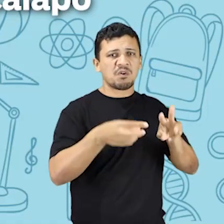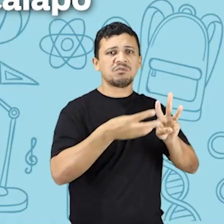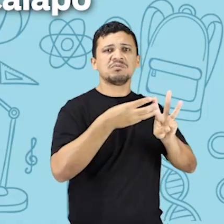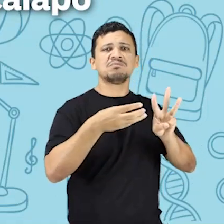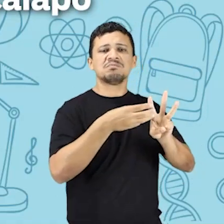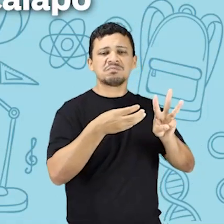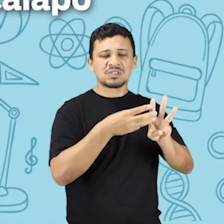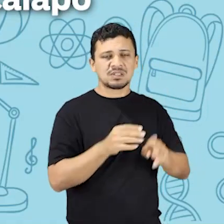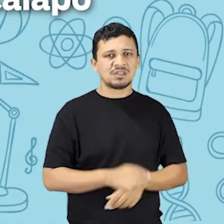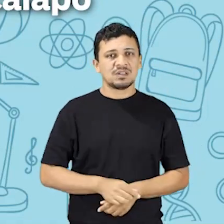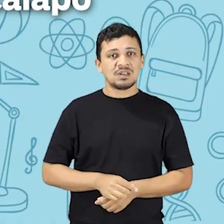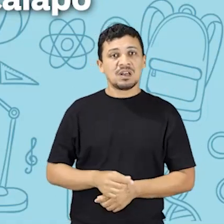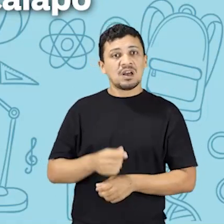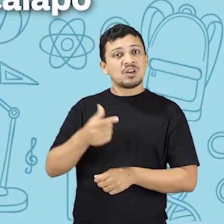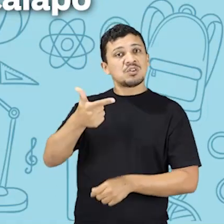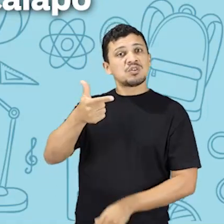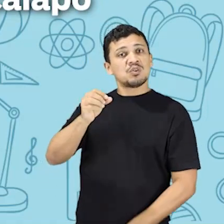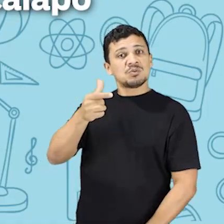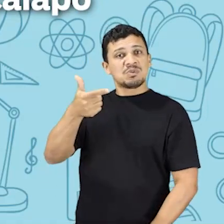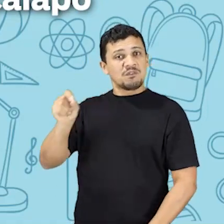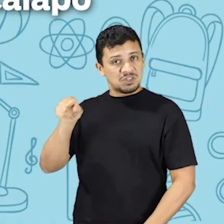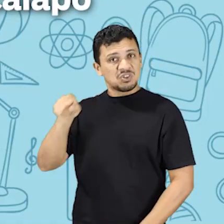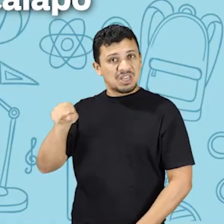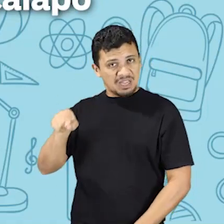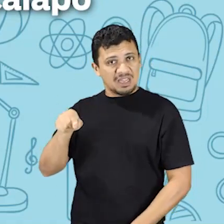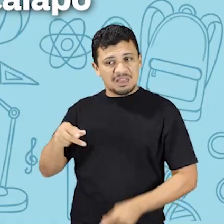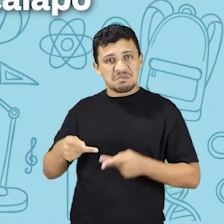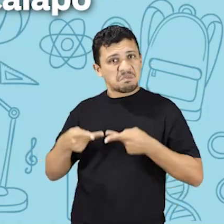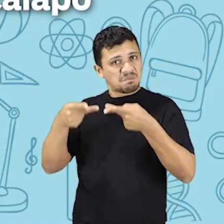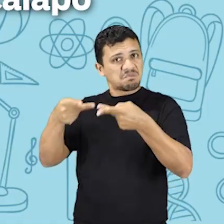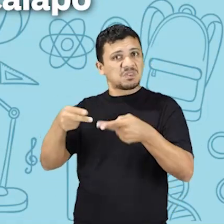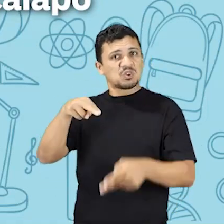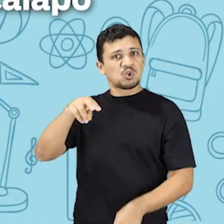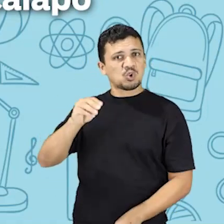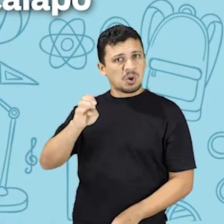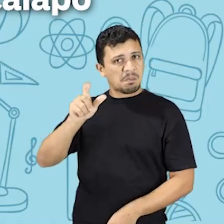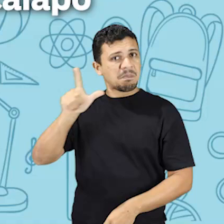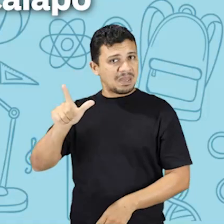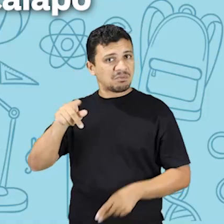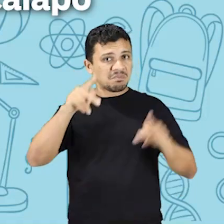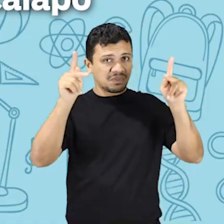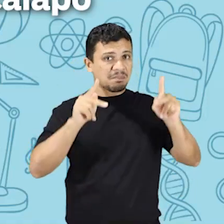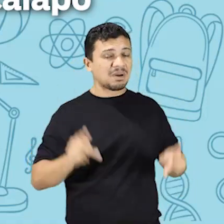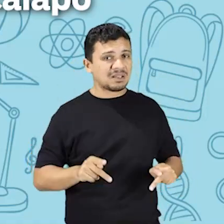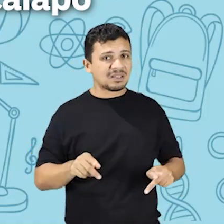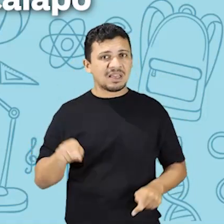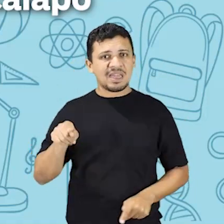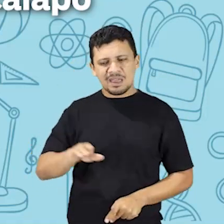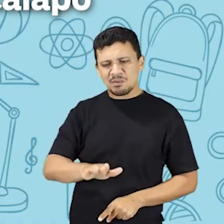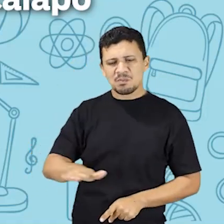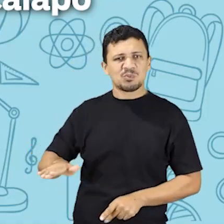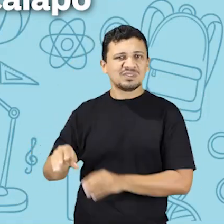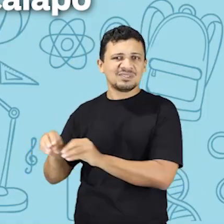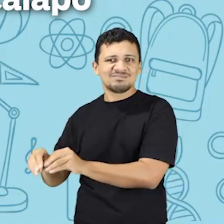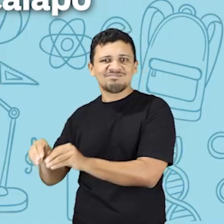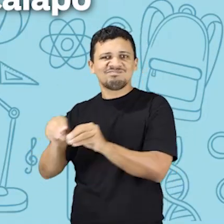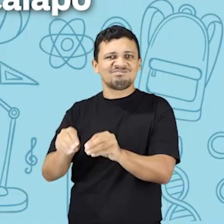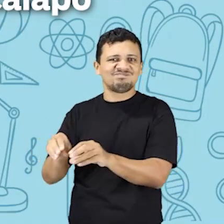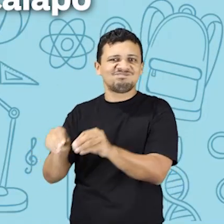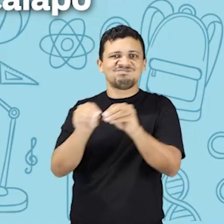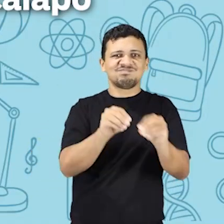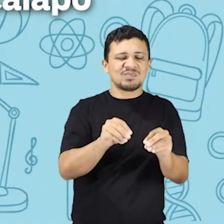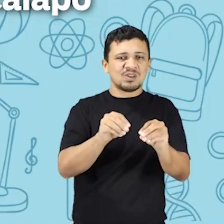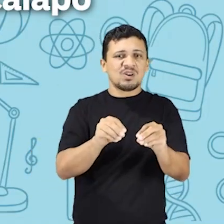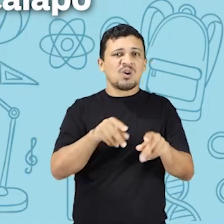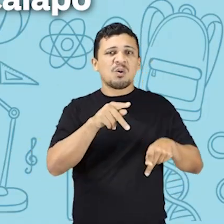Em 2020, foi indicada ao Prêmio Nobel da Paz. Sua infância foi marcada por muitas mudanças de endereço. O